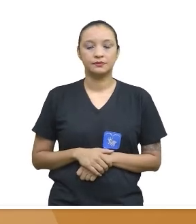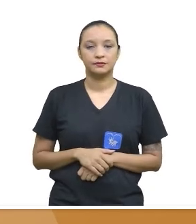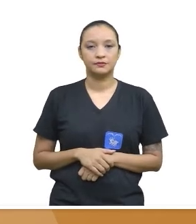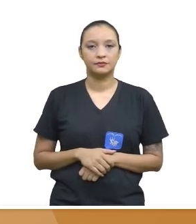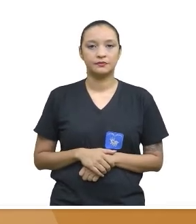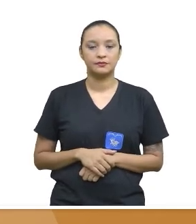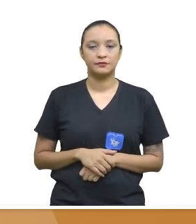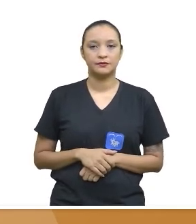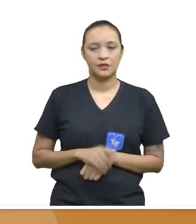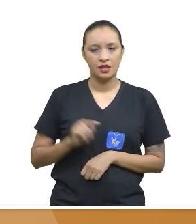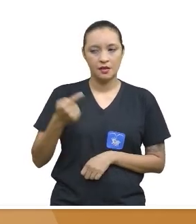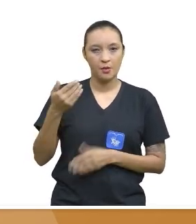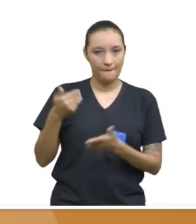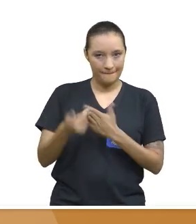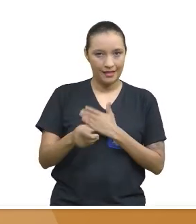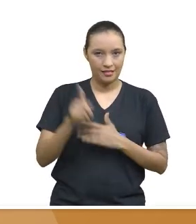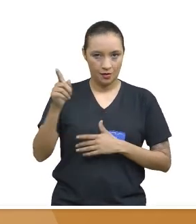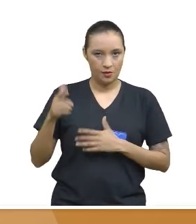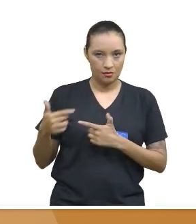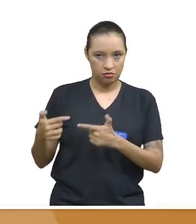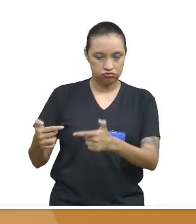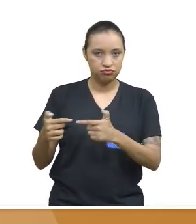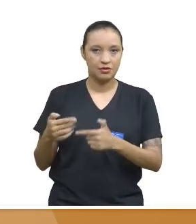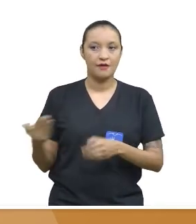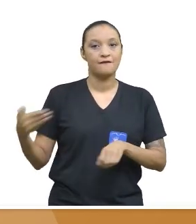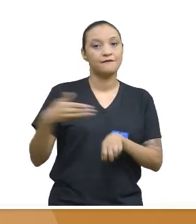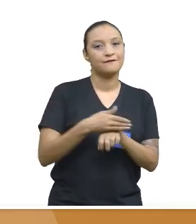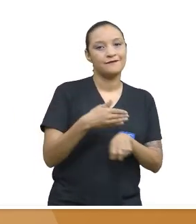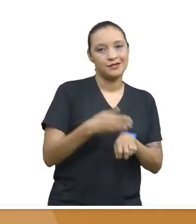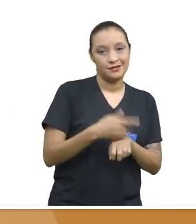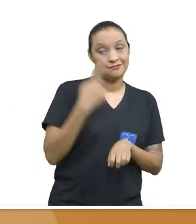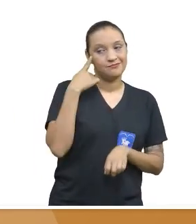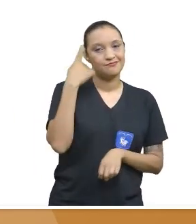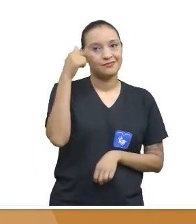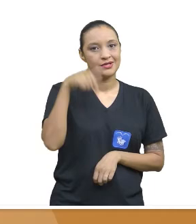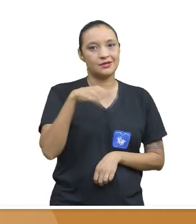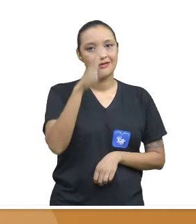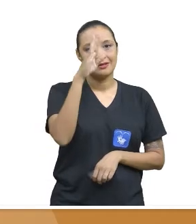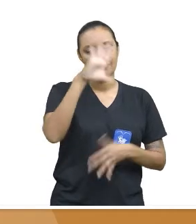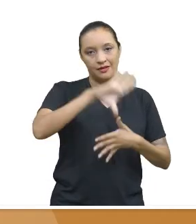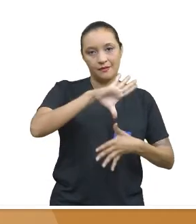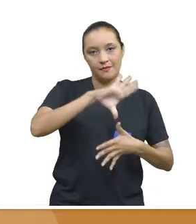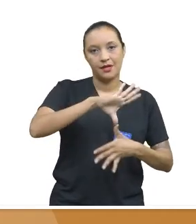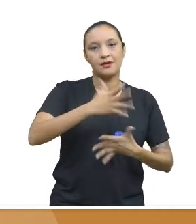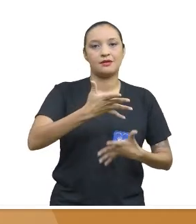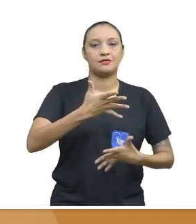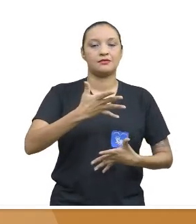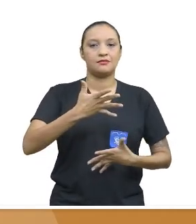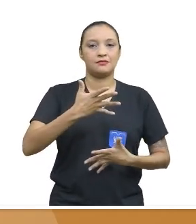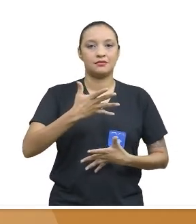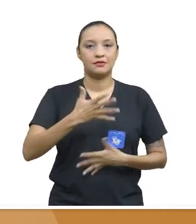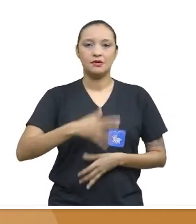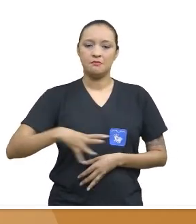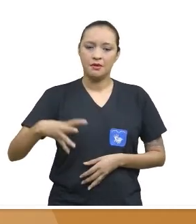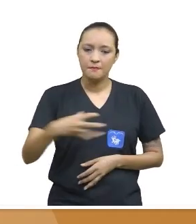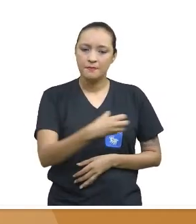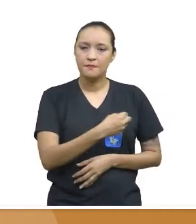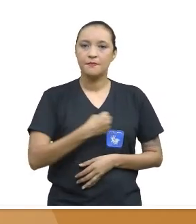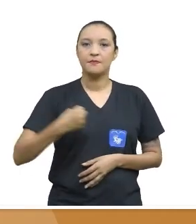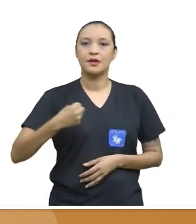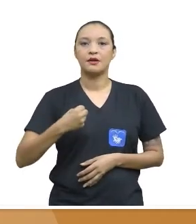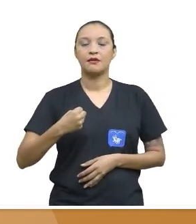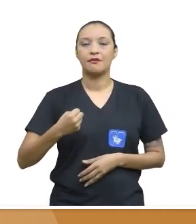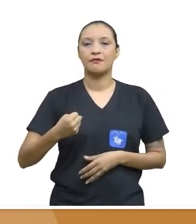derrotado, os espanhóis vinham para a América para tentar resgatar o seu antigo